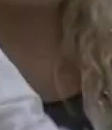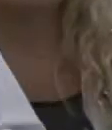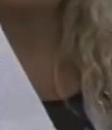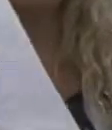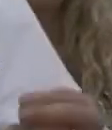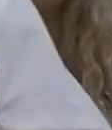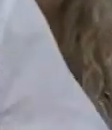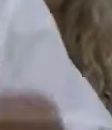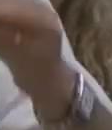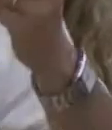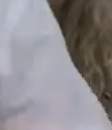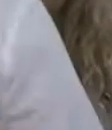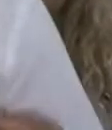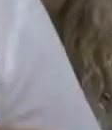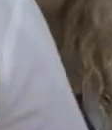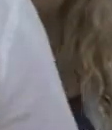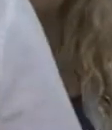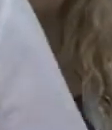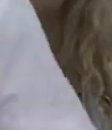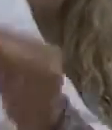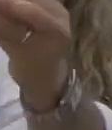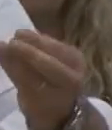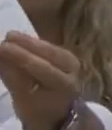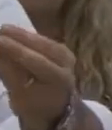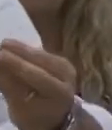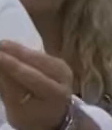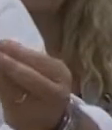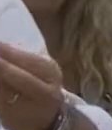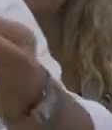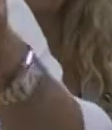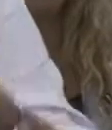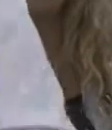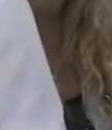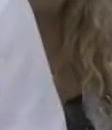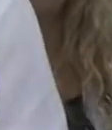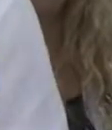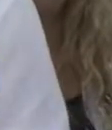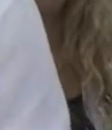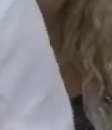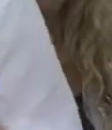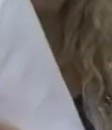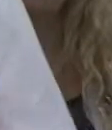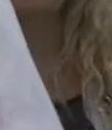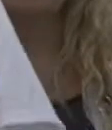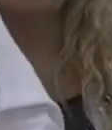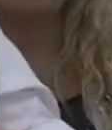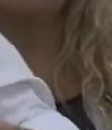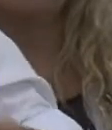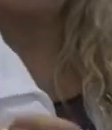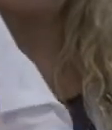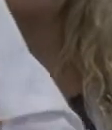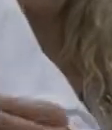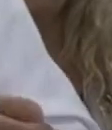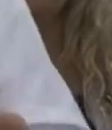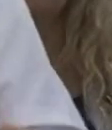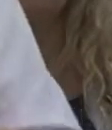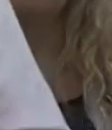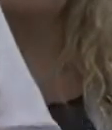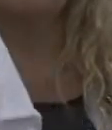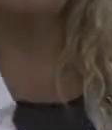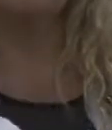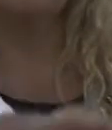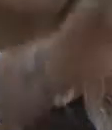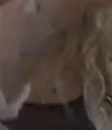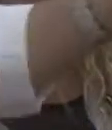de fato, que toda criança, por isso apoiei o projeto e acho importante, e nenhuma criança, não haja, como